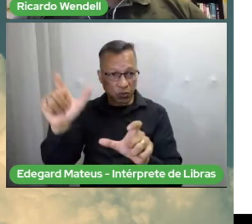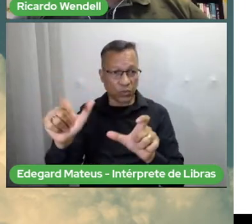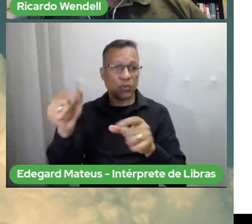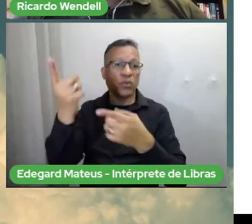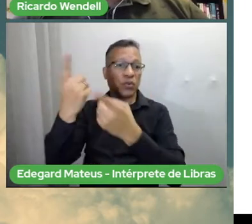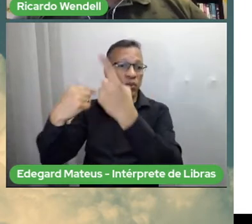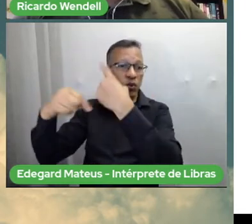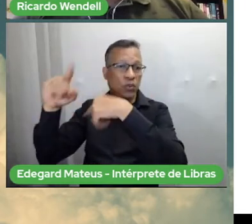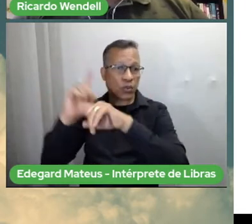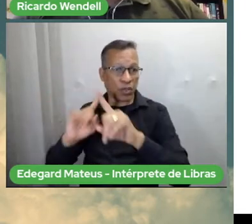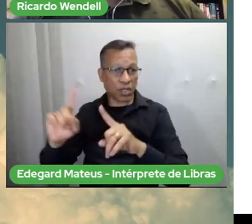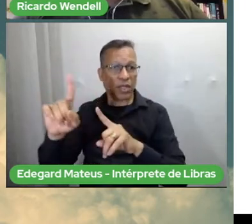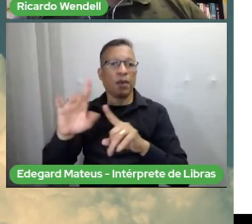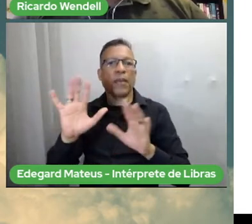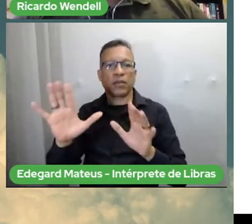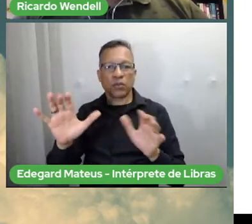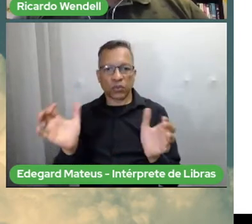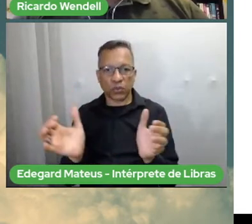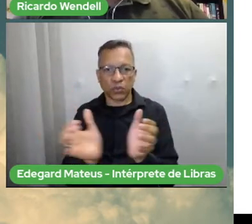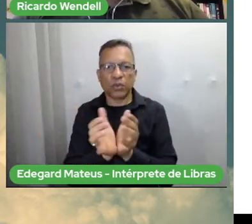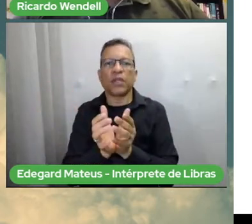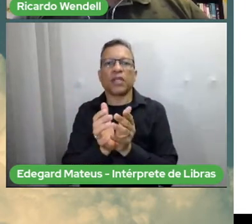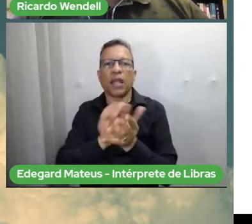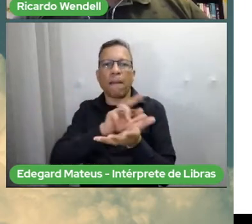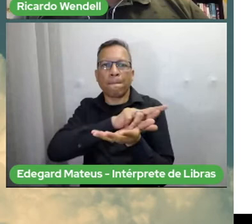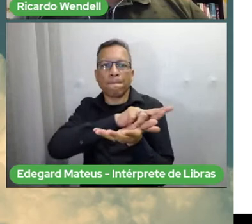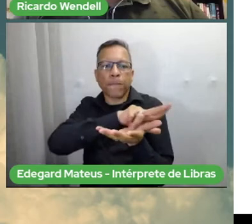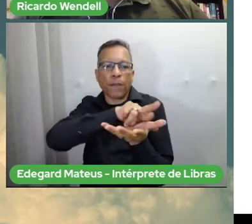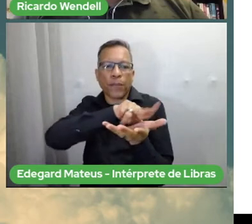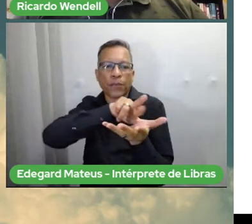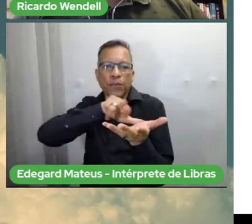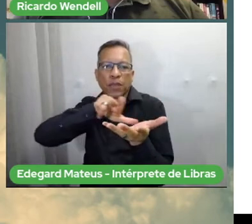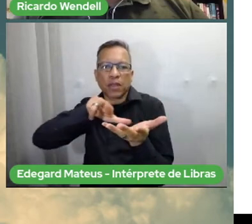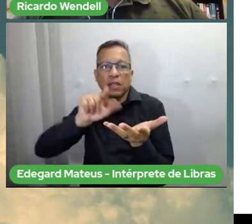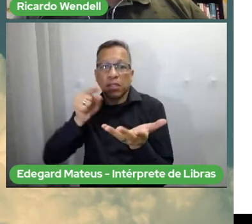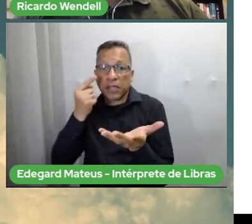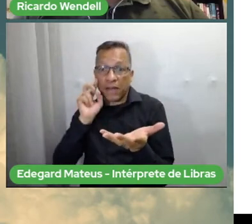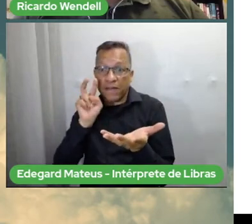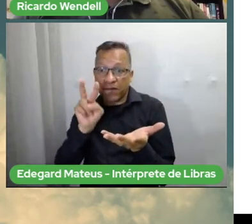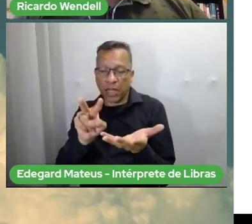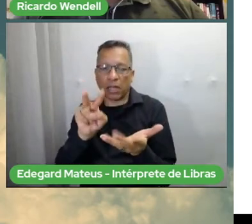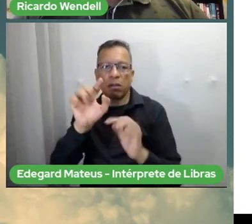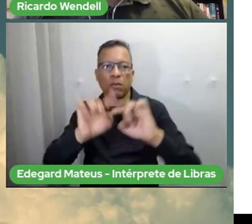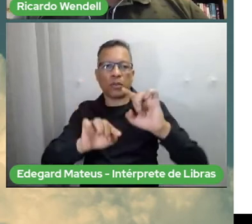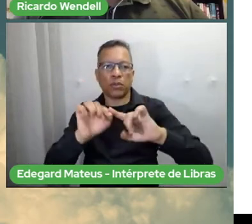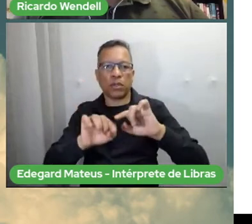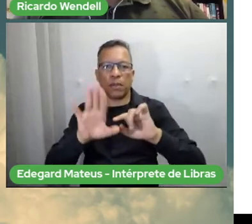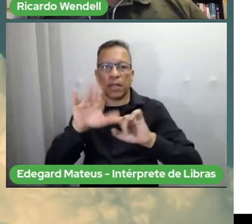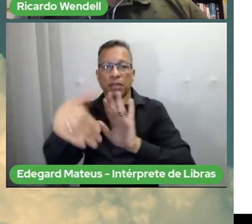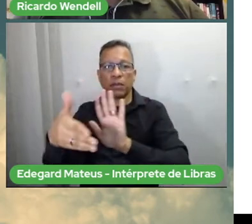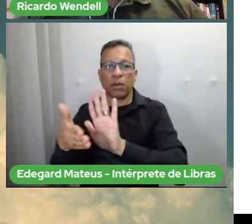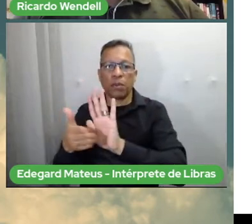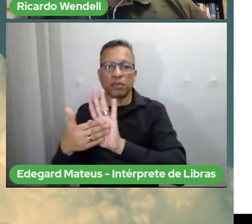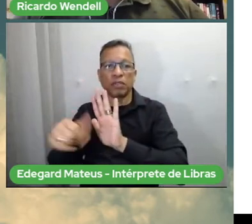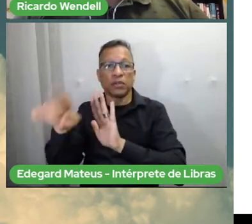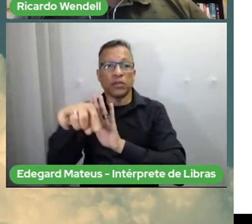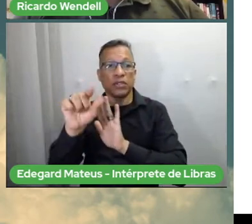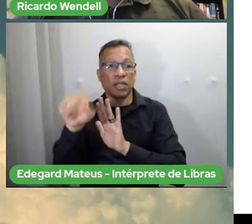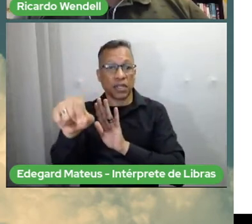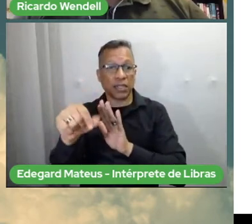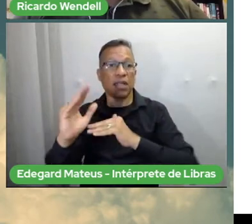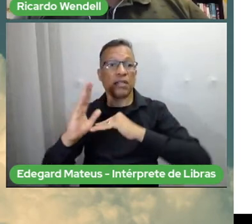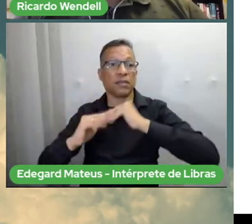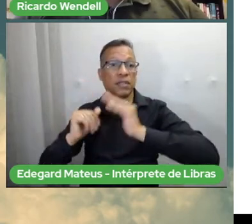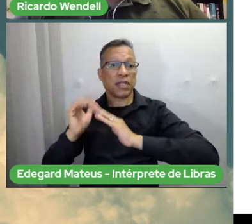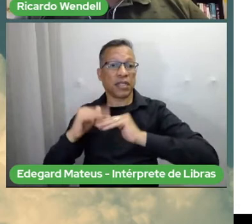time multidisciplinar olhando para aquele produto. Agora, a nossa proposta é ter também especialistas de